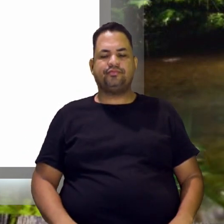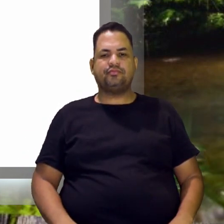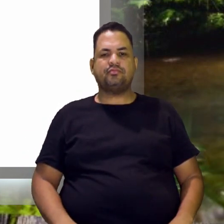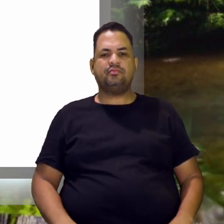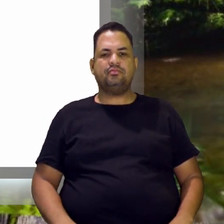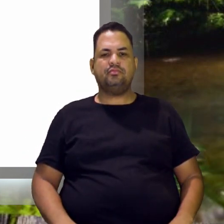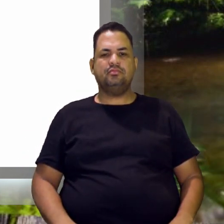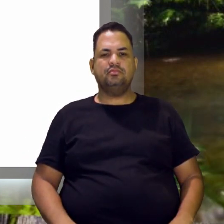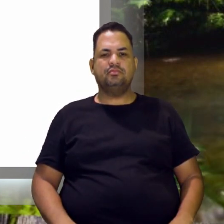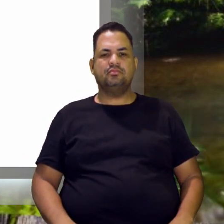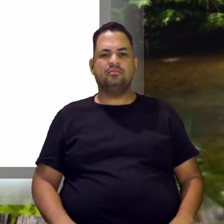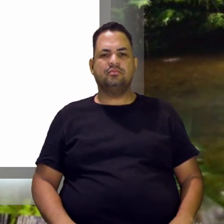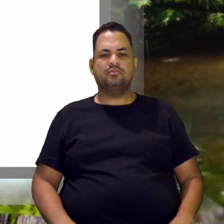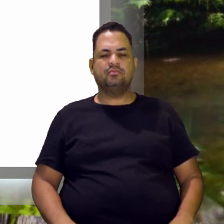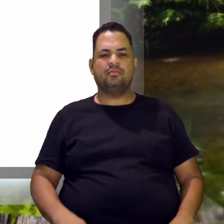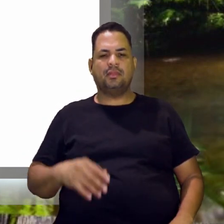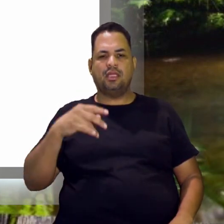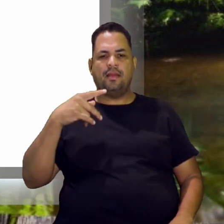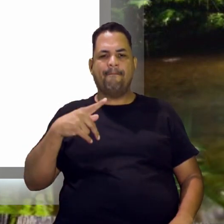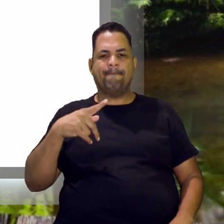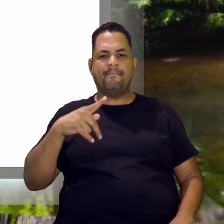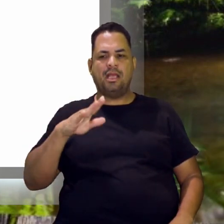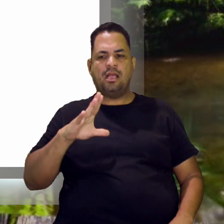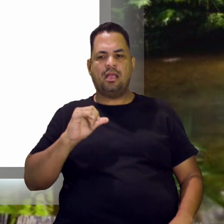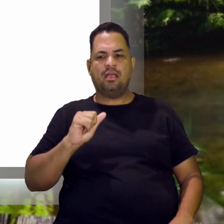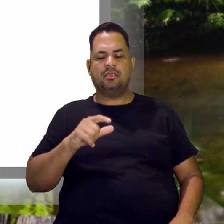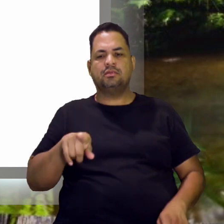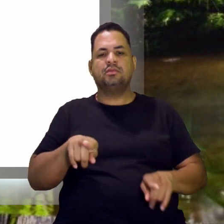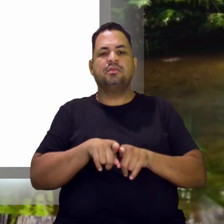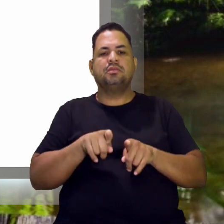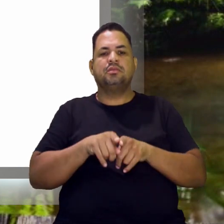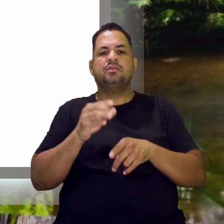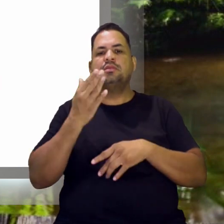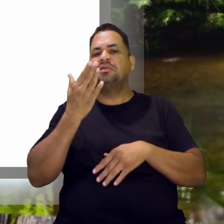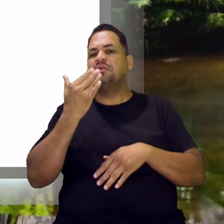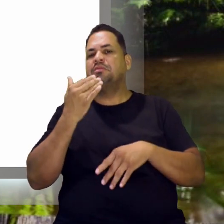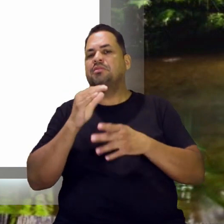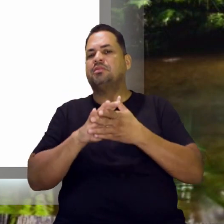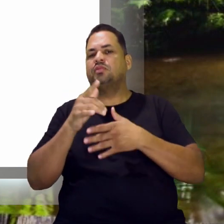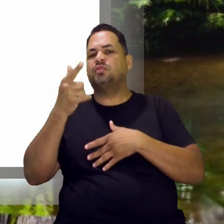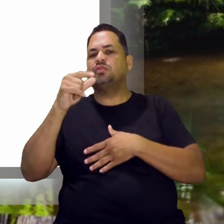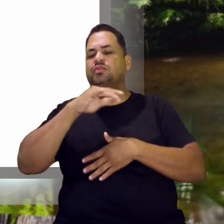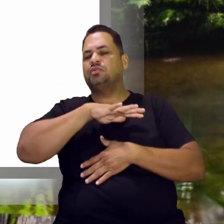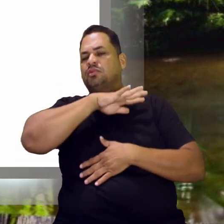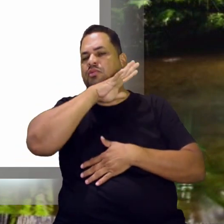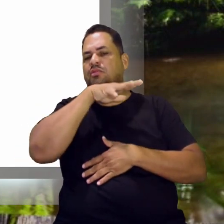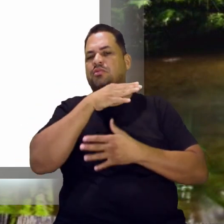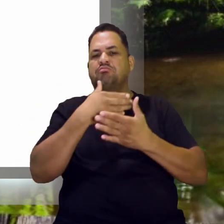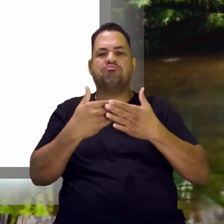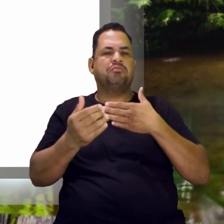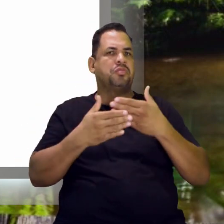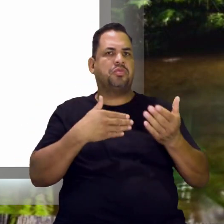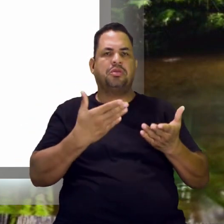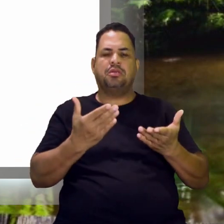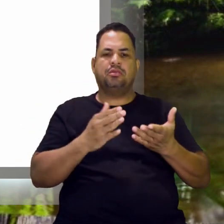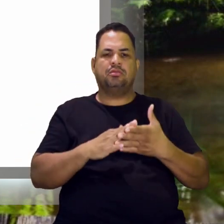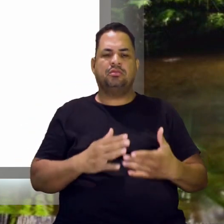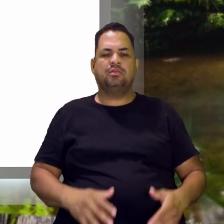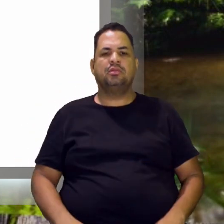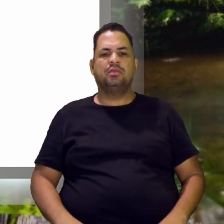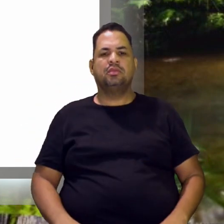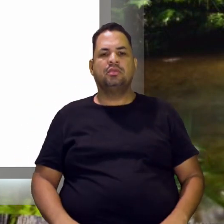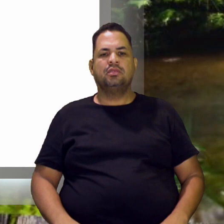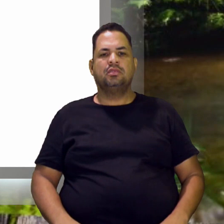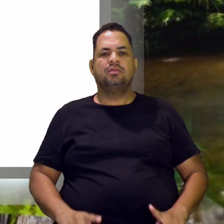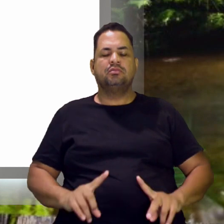só que a paca, ela serve de alimento também para outros animais. Não para qualquer um animal, né?